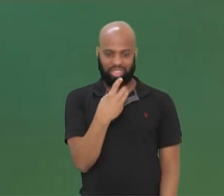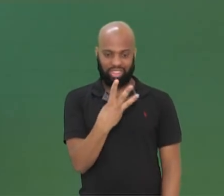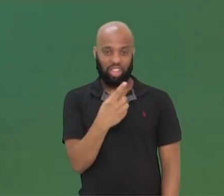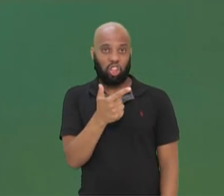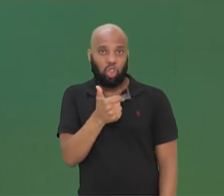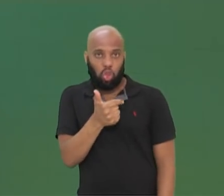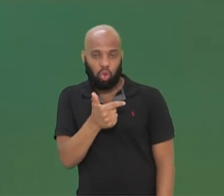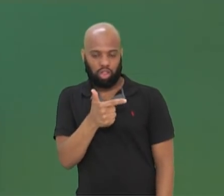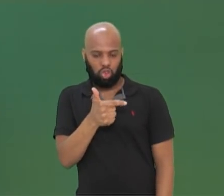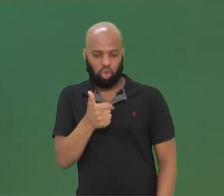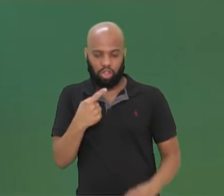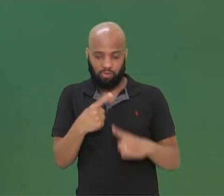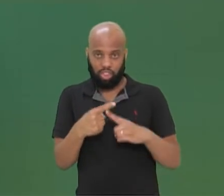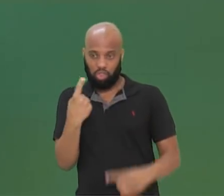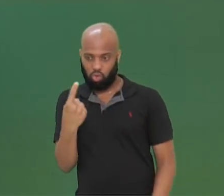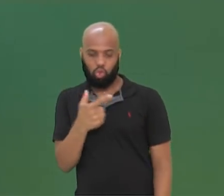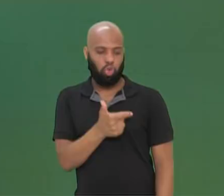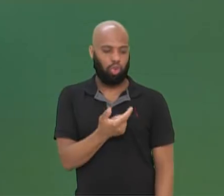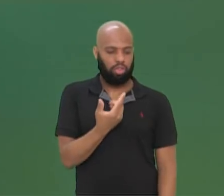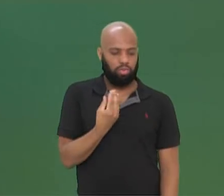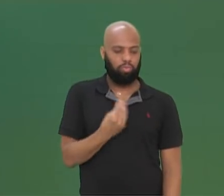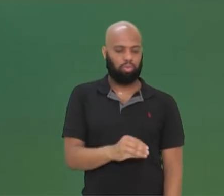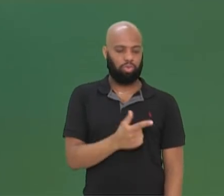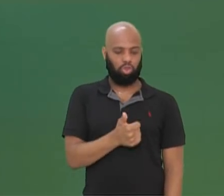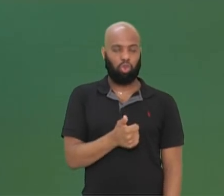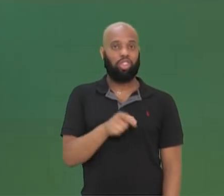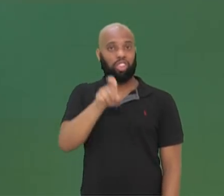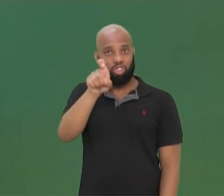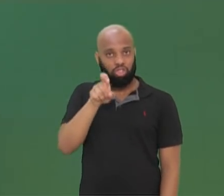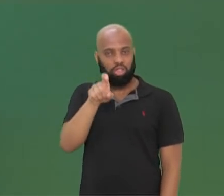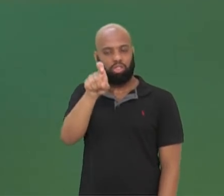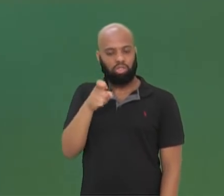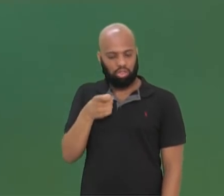12. E o x fica x ao quadrado.